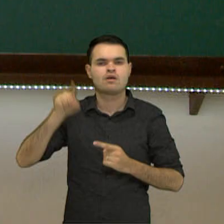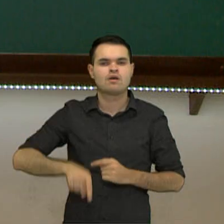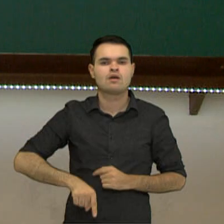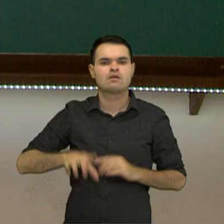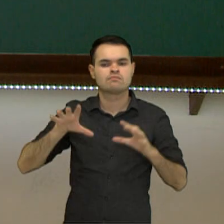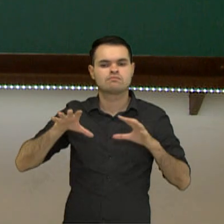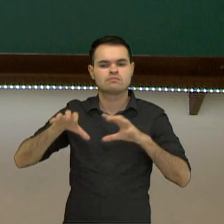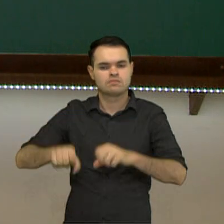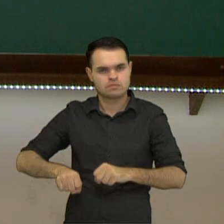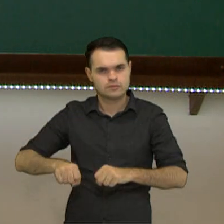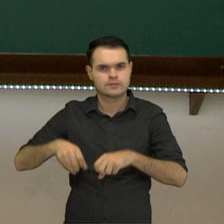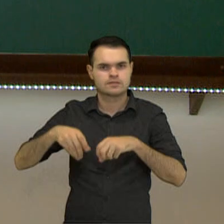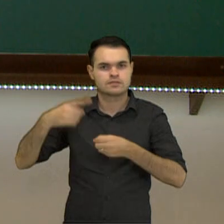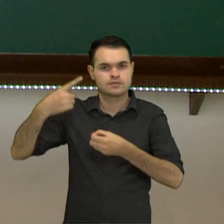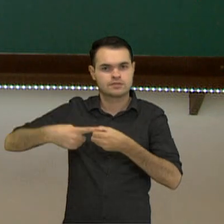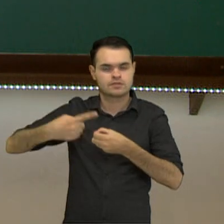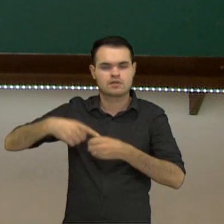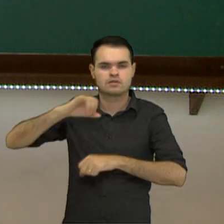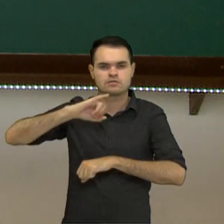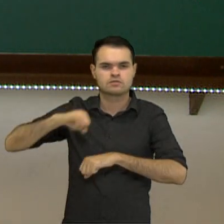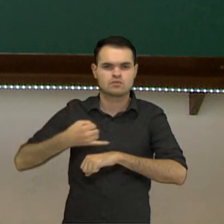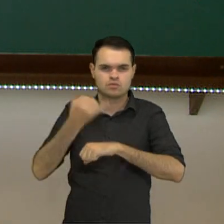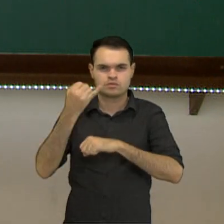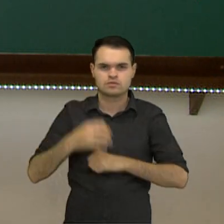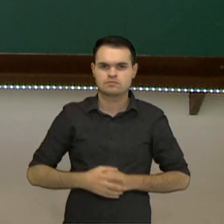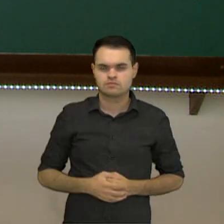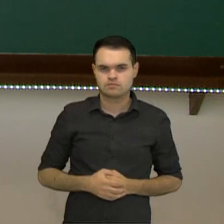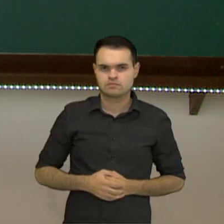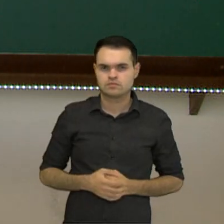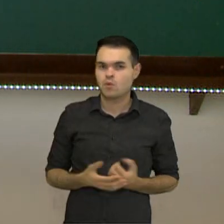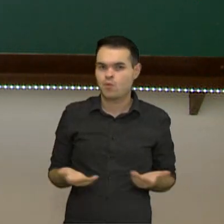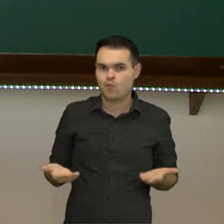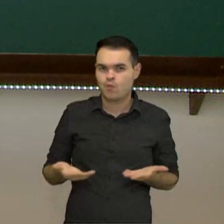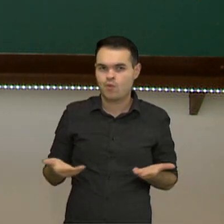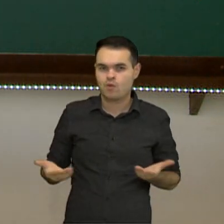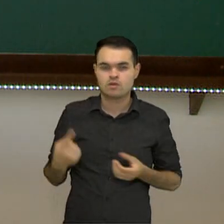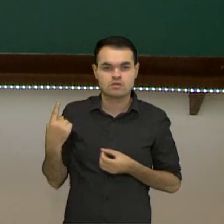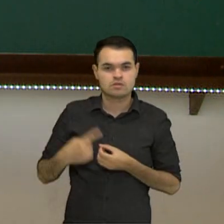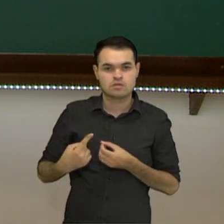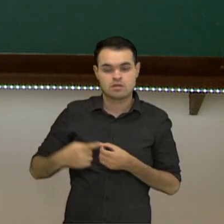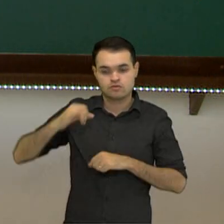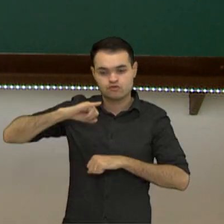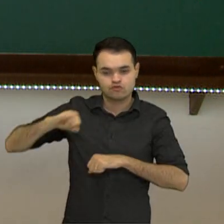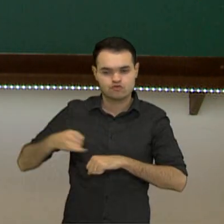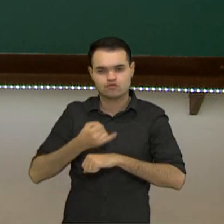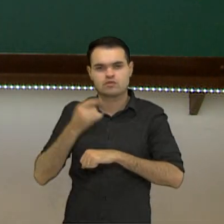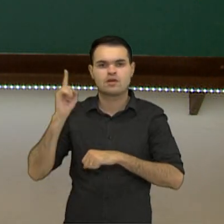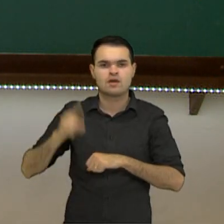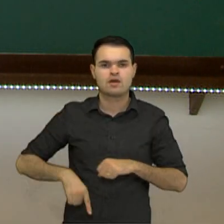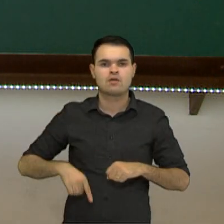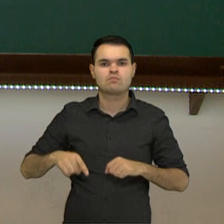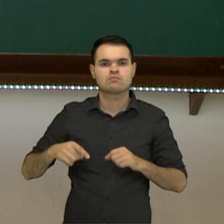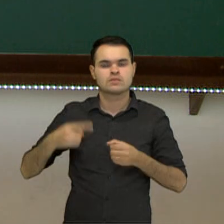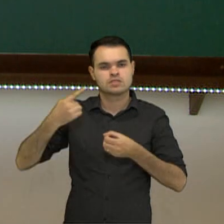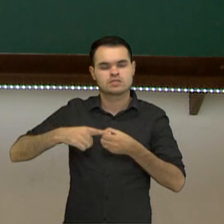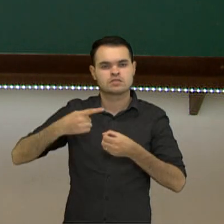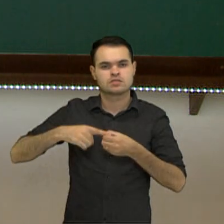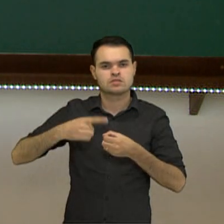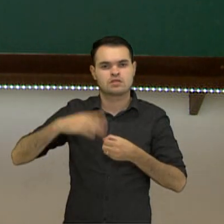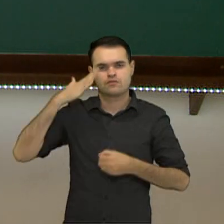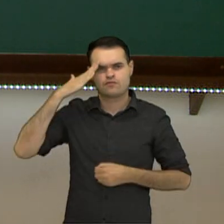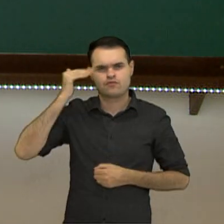era a reconquista da cidade de Jerusalém. Atualmente, a cidade de Jerusalém ela é uma cidade sagrada para as